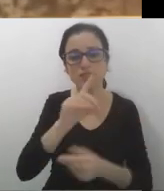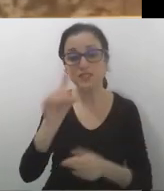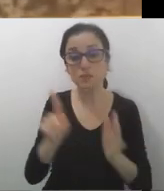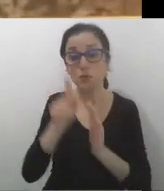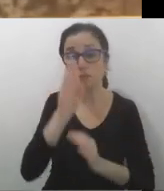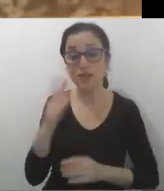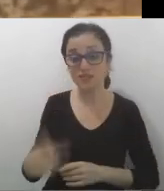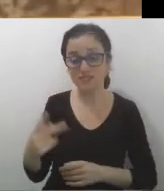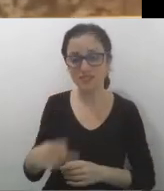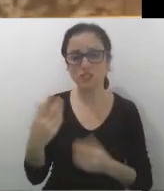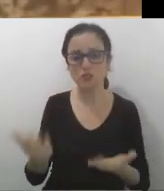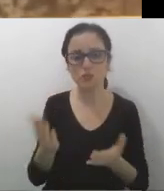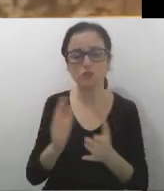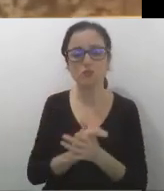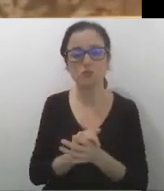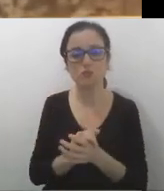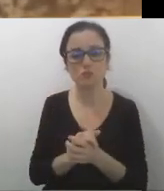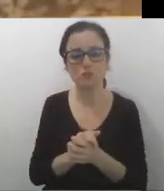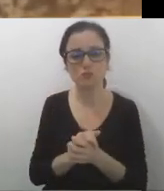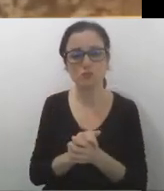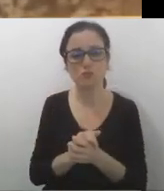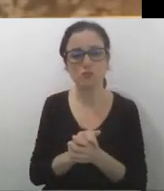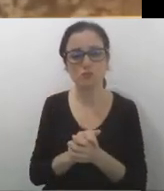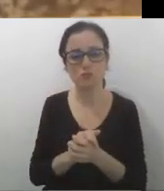de registros e documentação